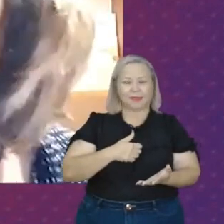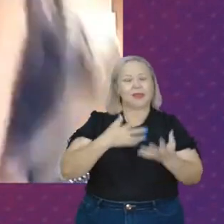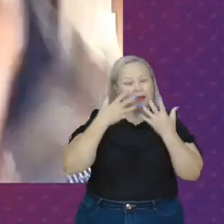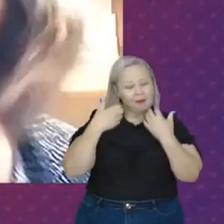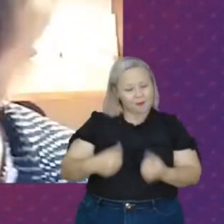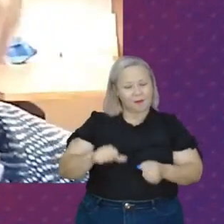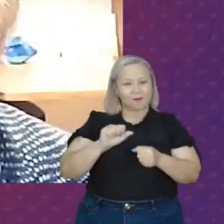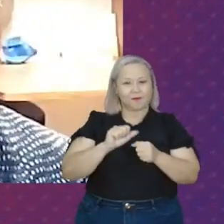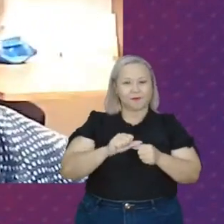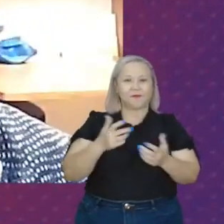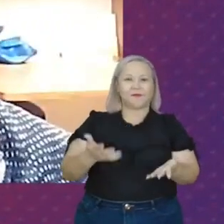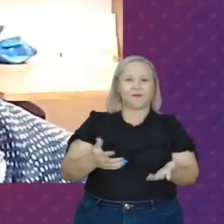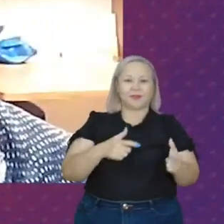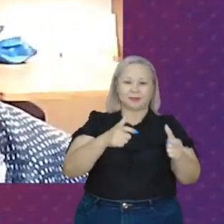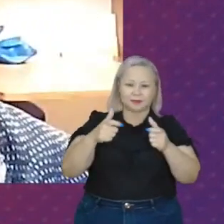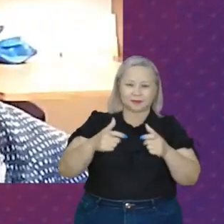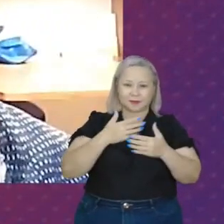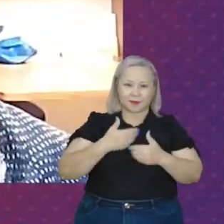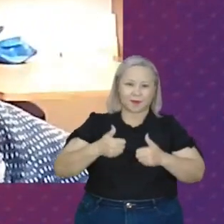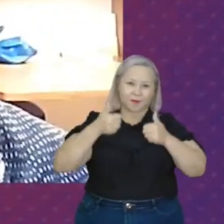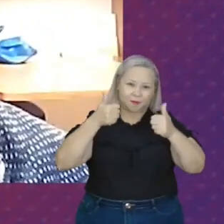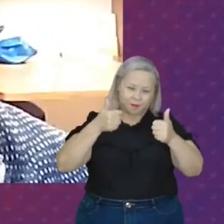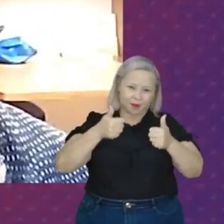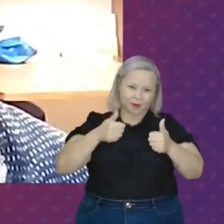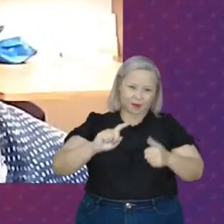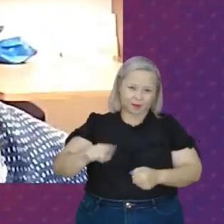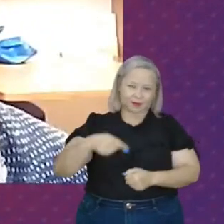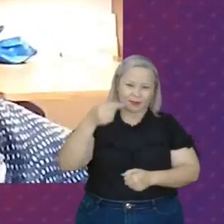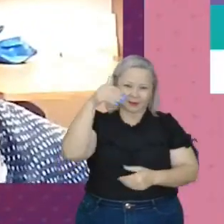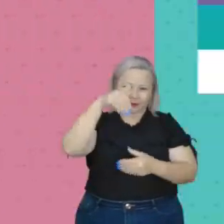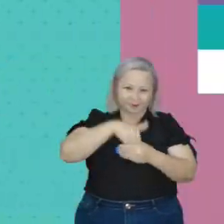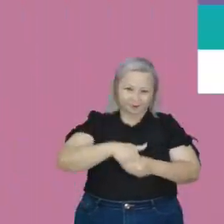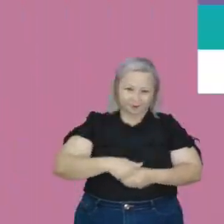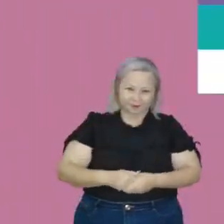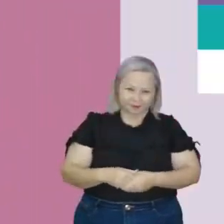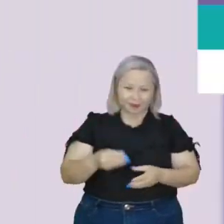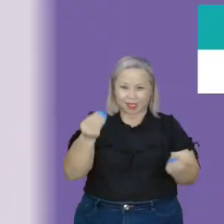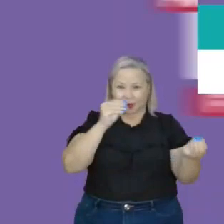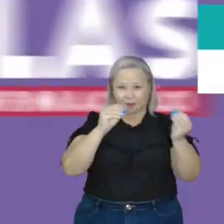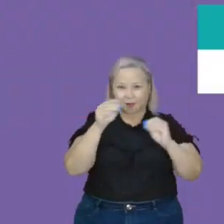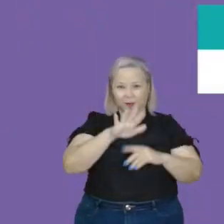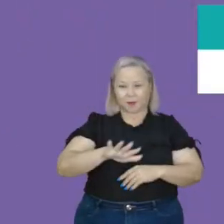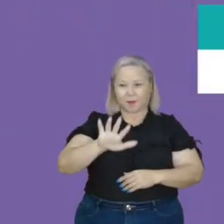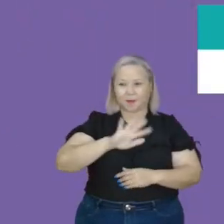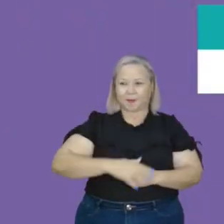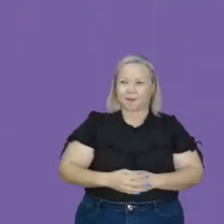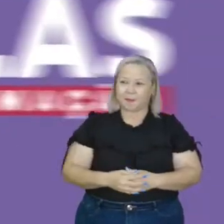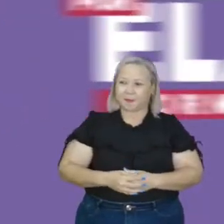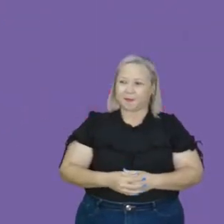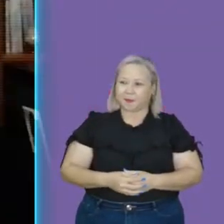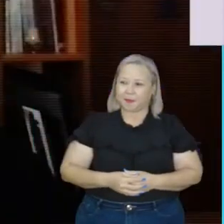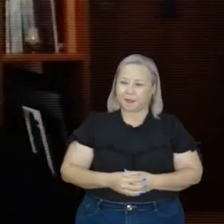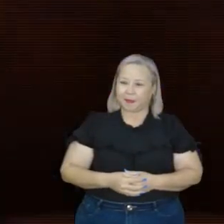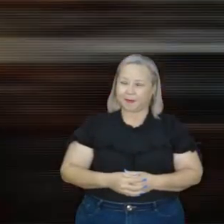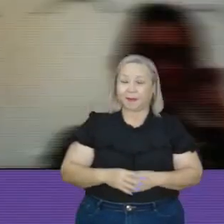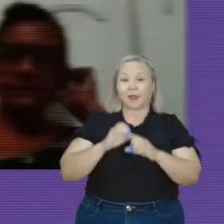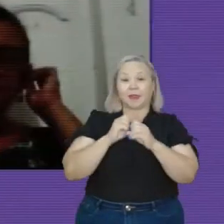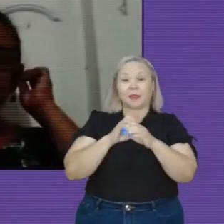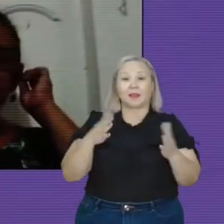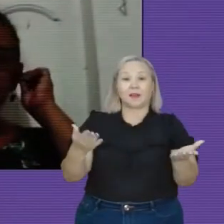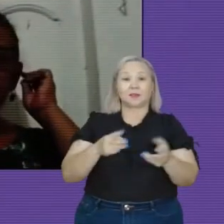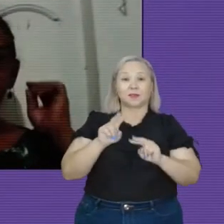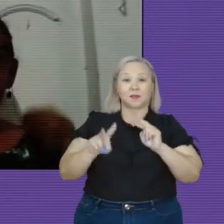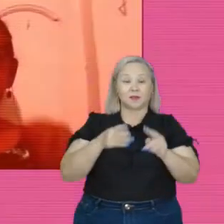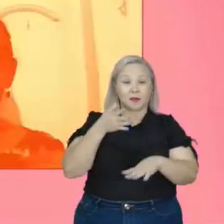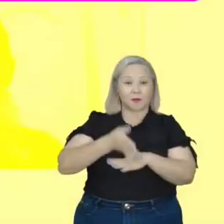fazer bonito nestas próximas eleições. Beijo grande. Na aula de hoje, vimos